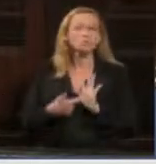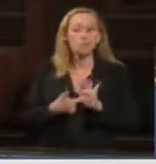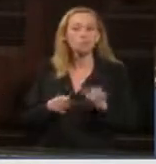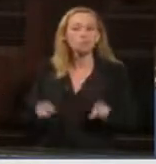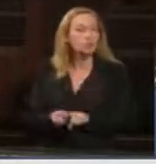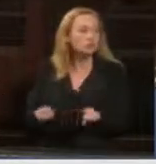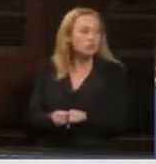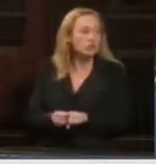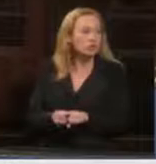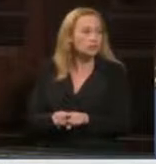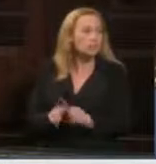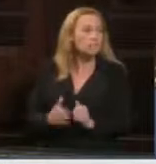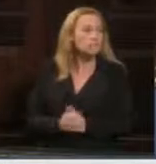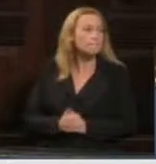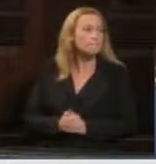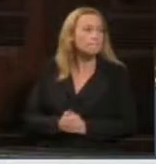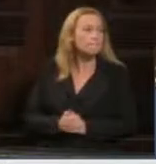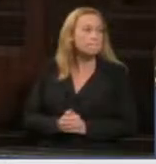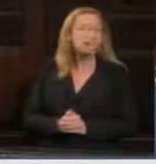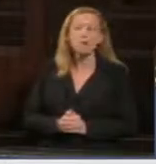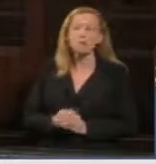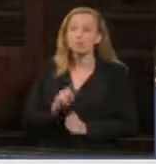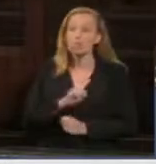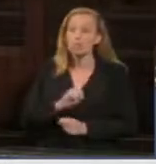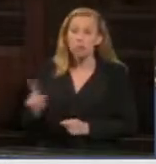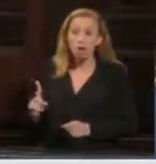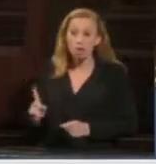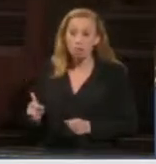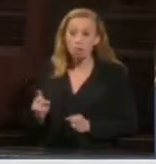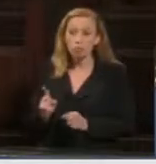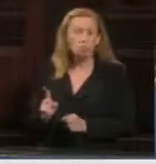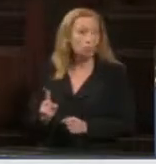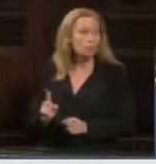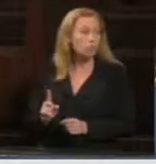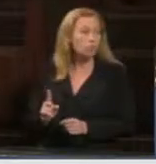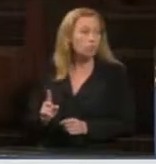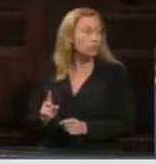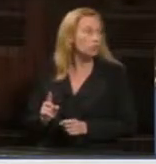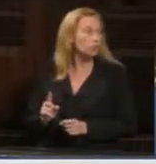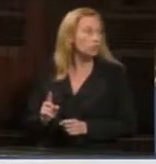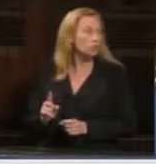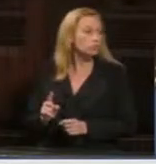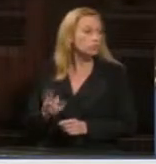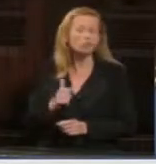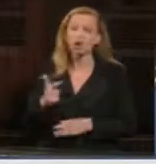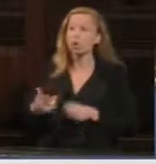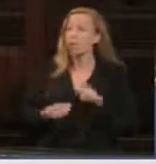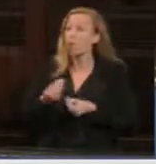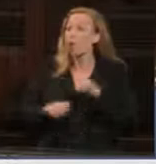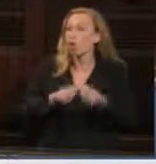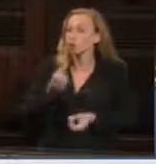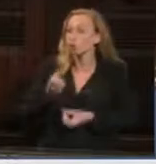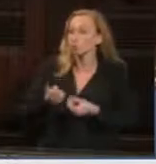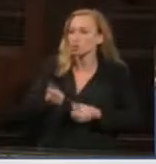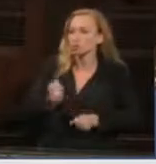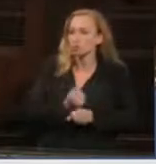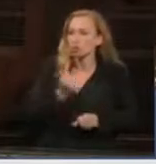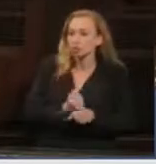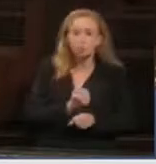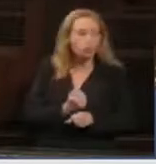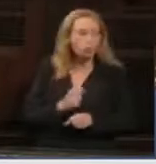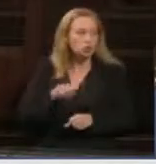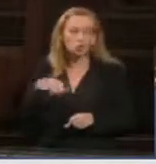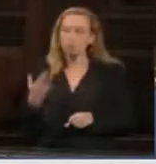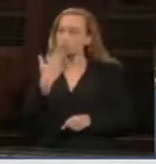direcção ora não será possível construir um processo um projeto estratégico de desenvolvimento de outro tipo